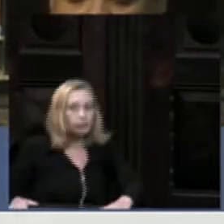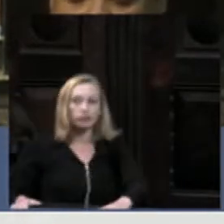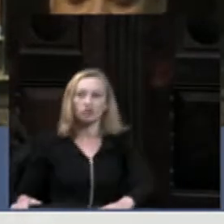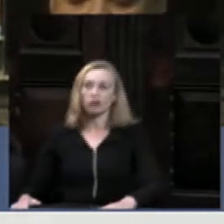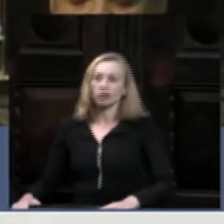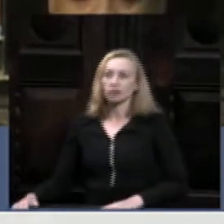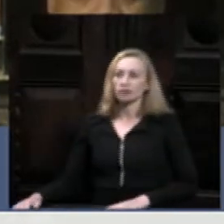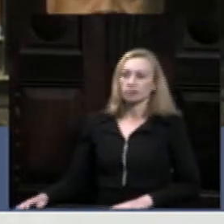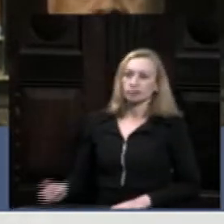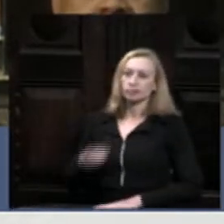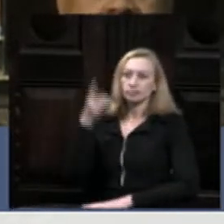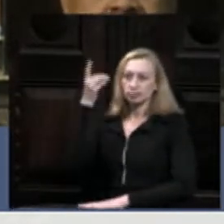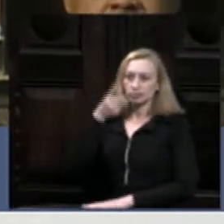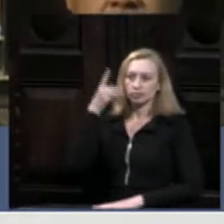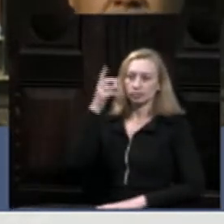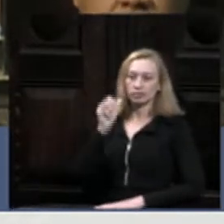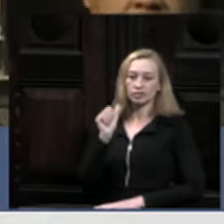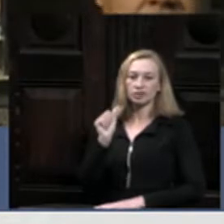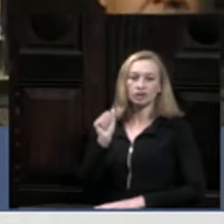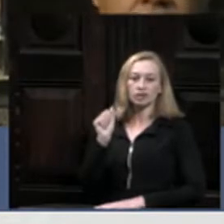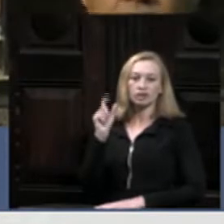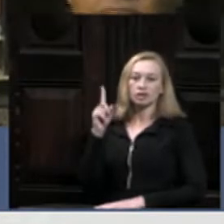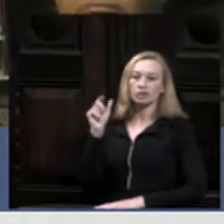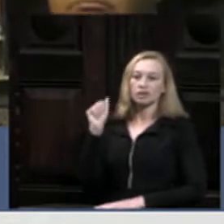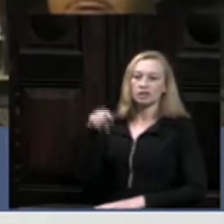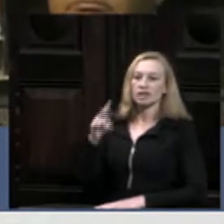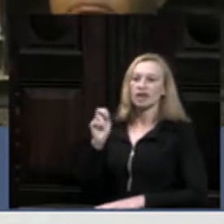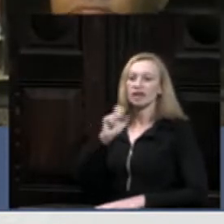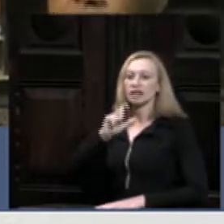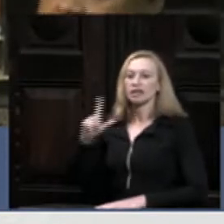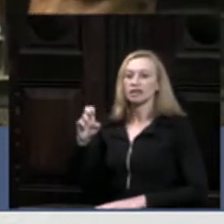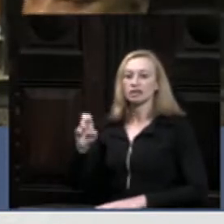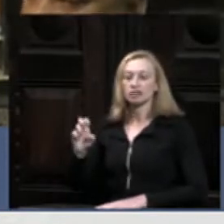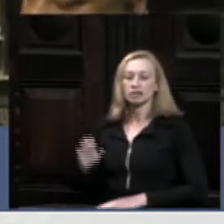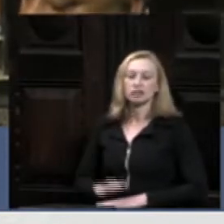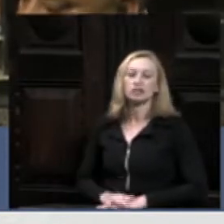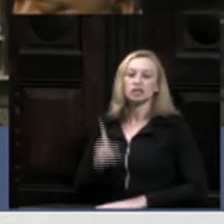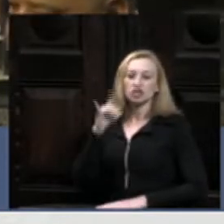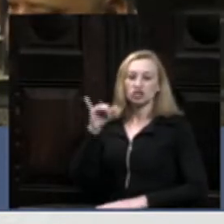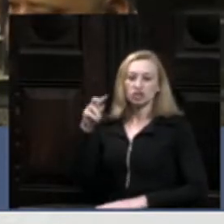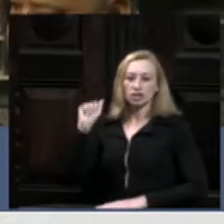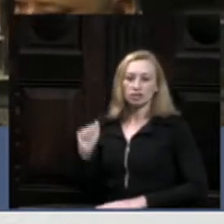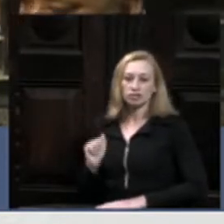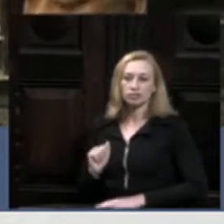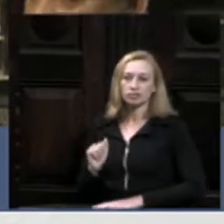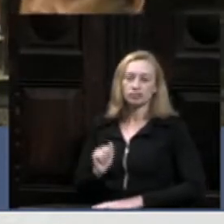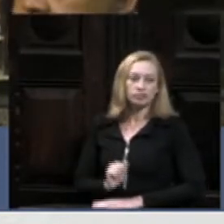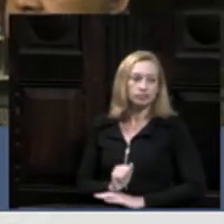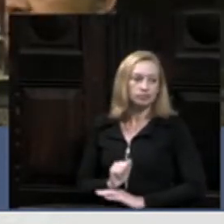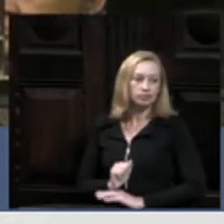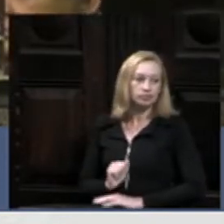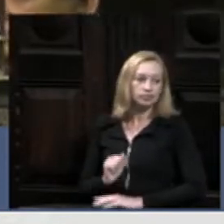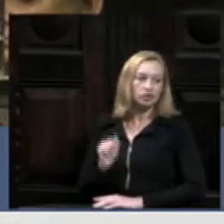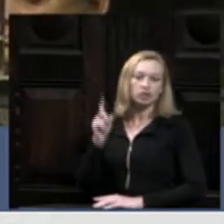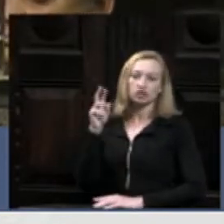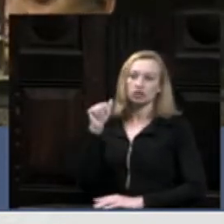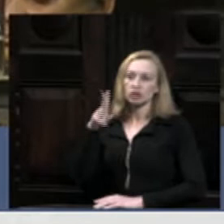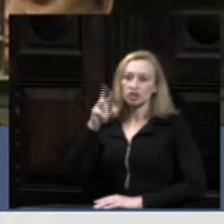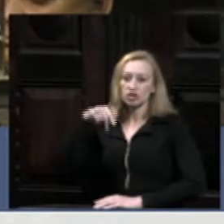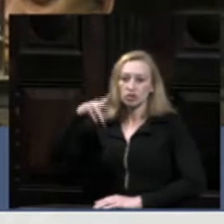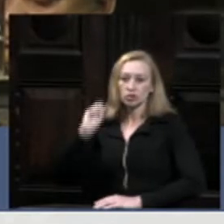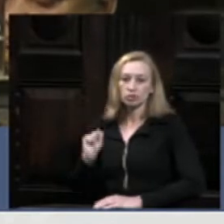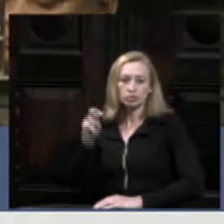Jairo. Deputada Daniele Guerreiro. Deputado Dica. Deputado Dionísio